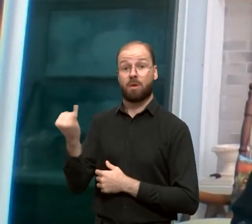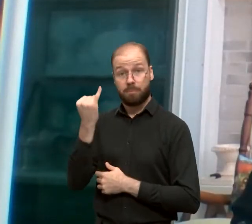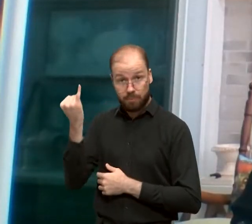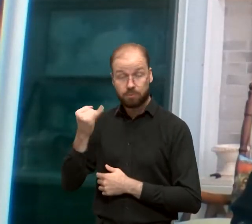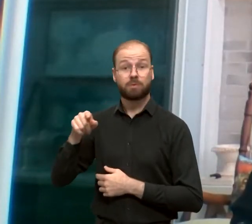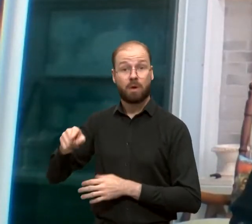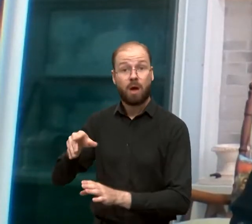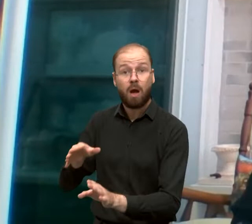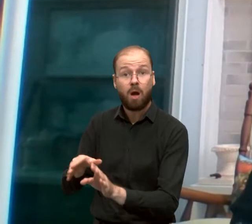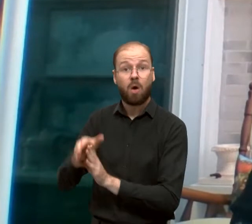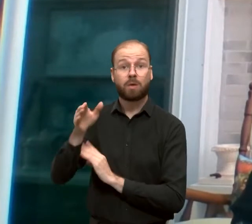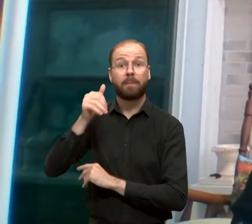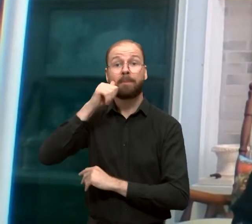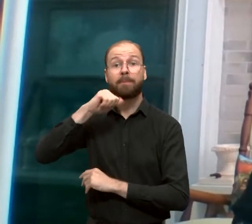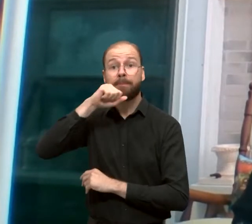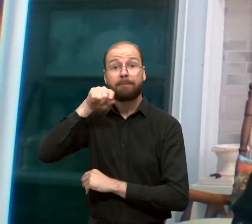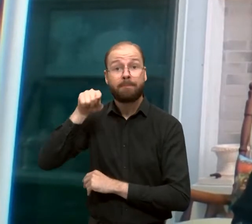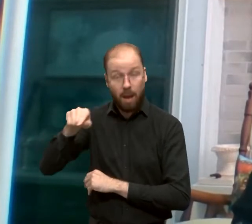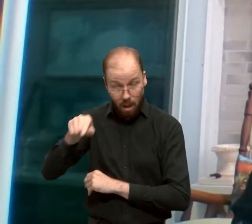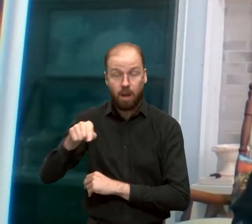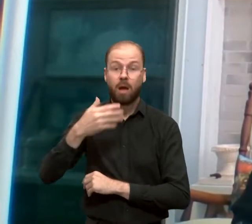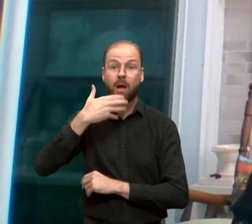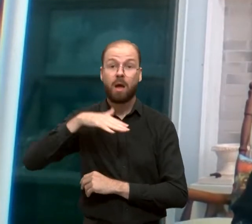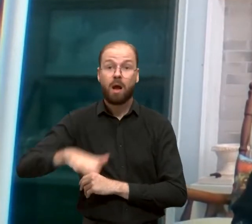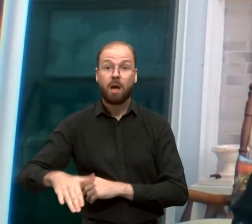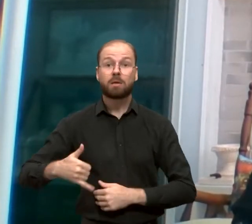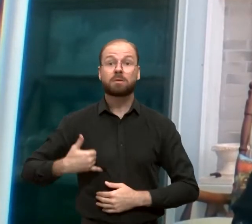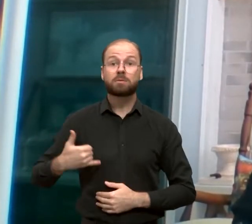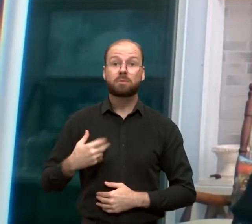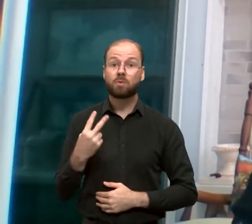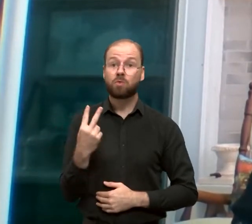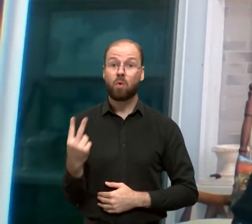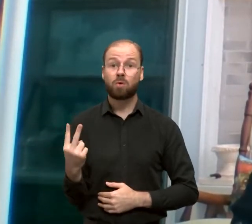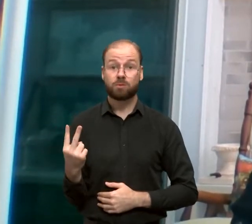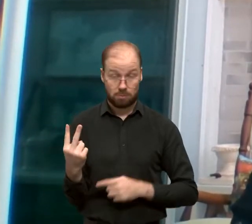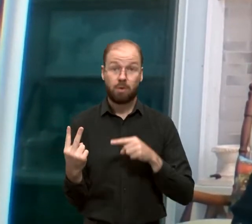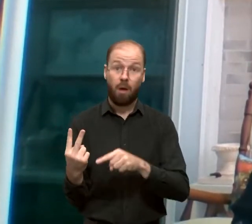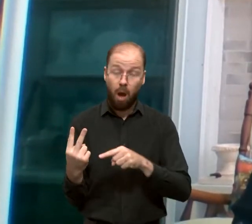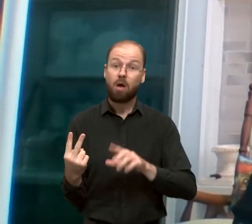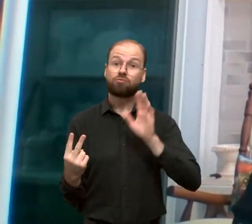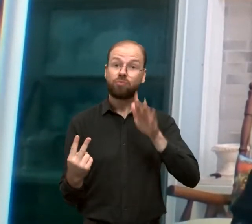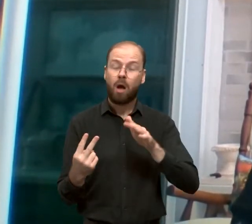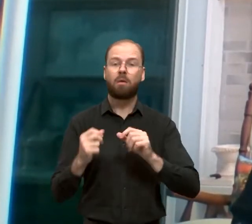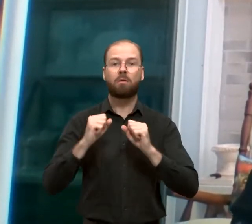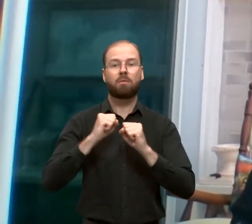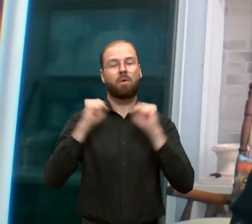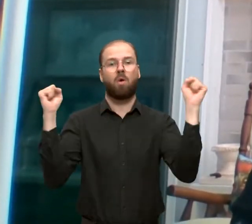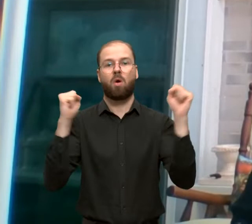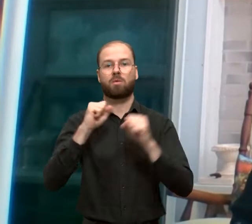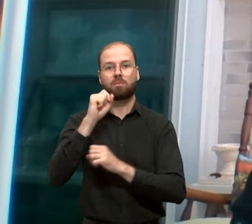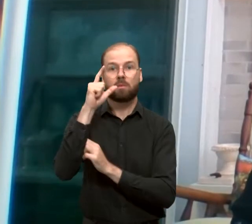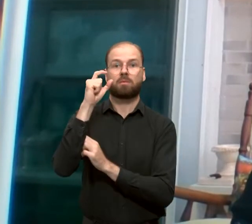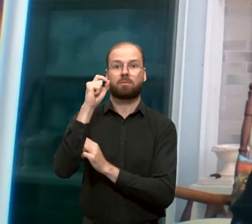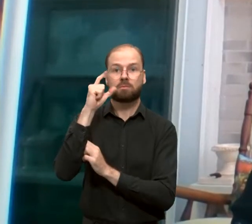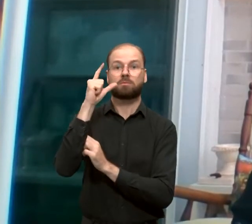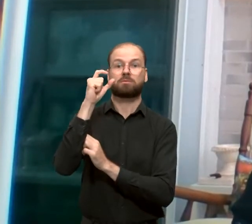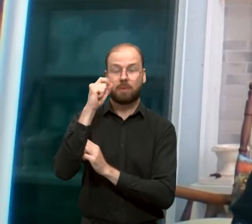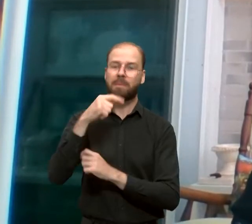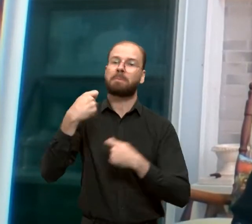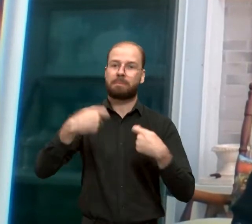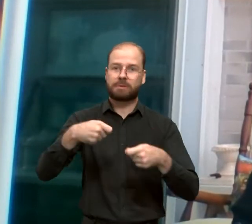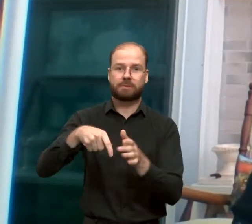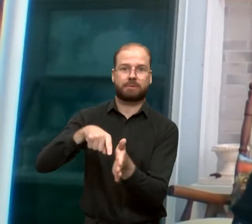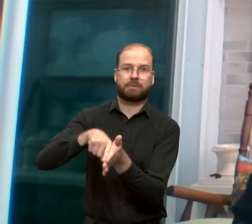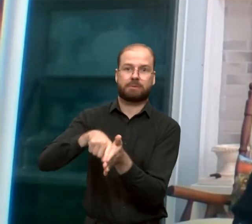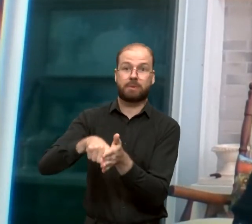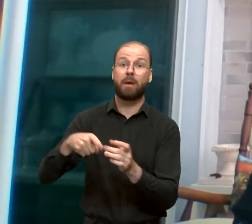que essa criança, se ela está tendo esses 4 despertares ao longo da noite, tem que ser investigado, sim, pelo